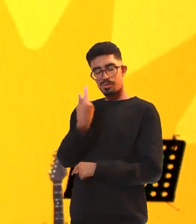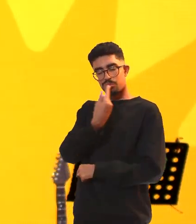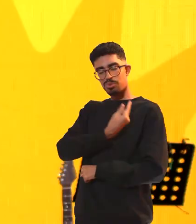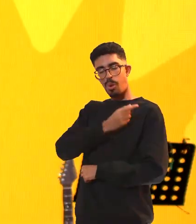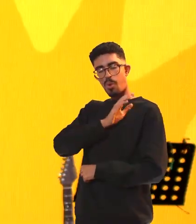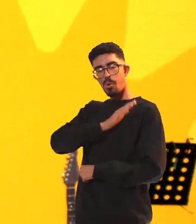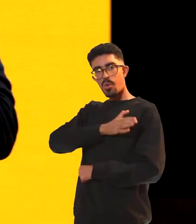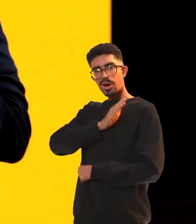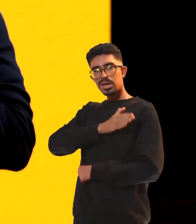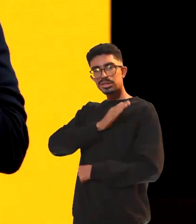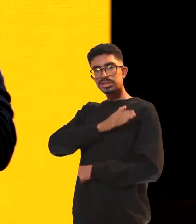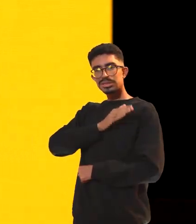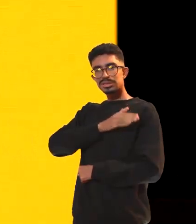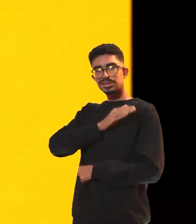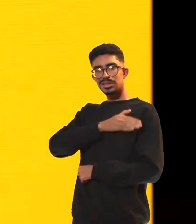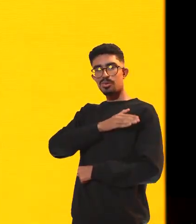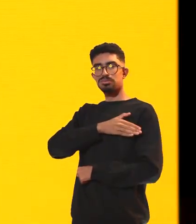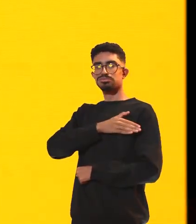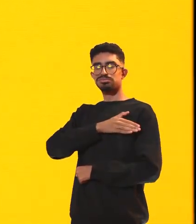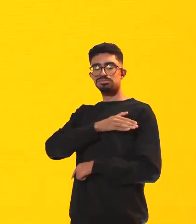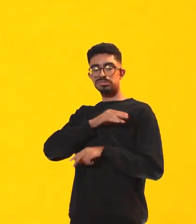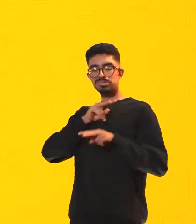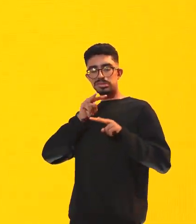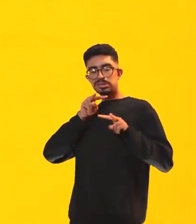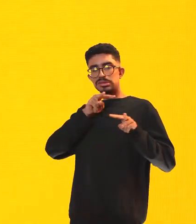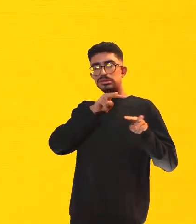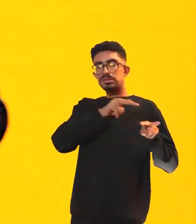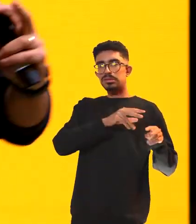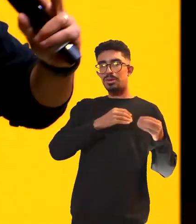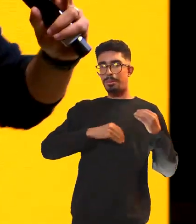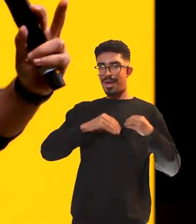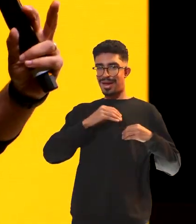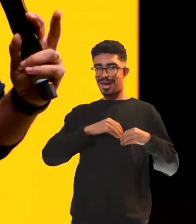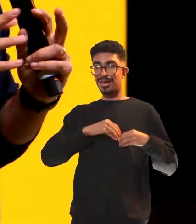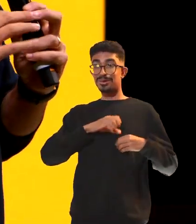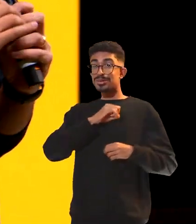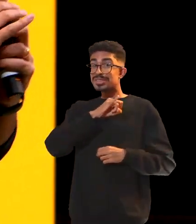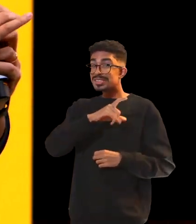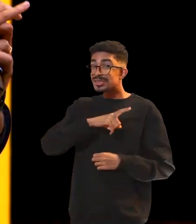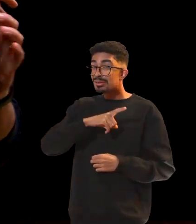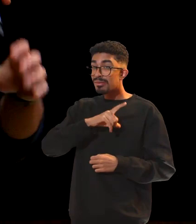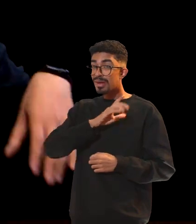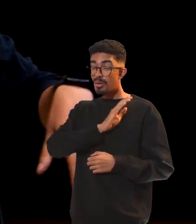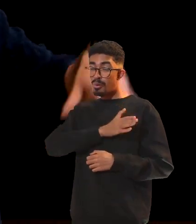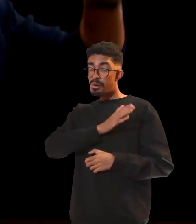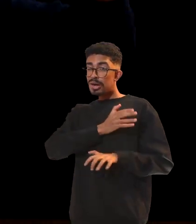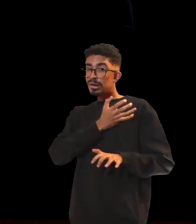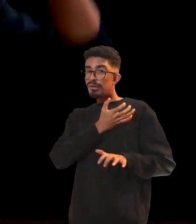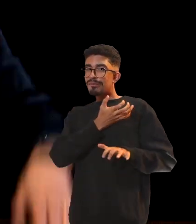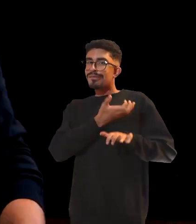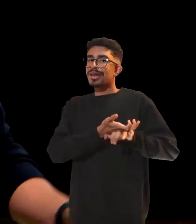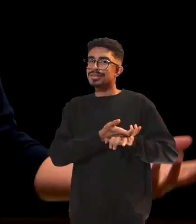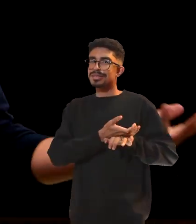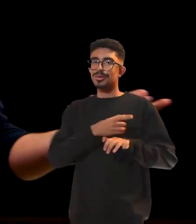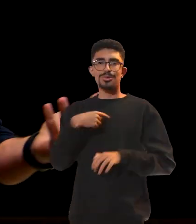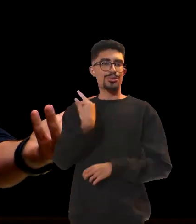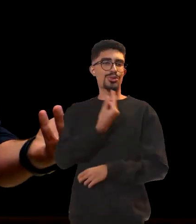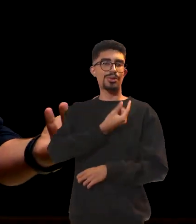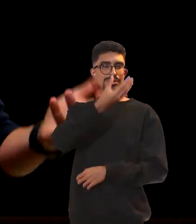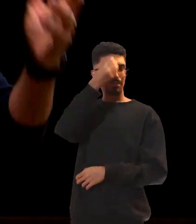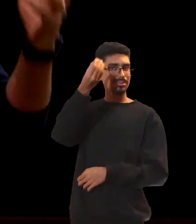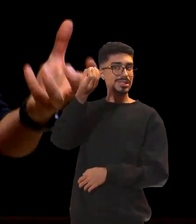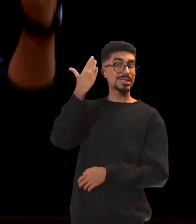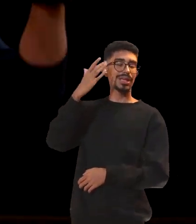Somos pecadores. Se a gente está vazio do Espírito Santo, está longe de Deus, a gente tende a pecar ainda mais. É igual a gravidade, se eu soltar esse microfone aqui,